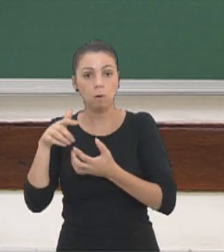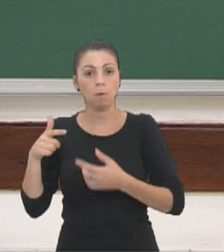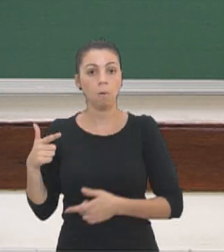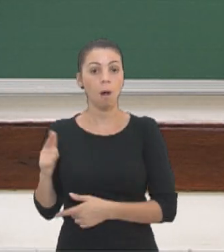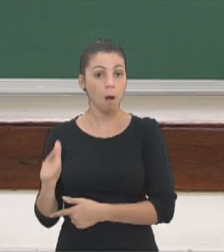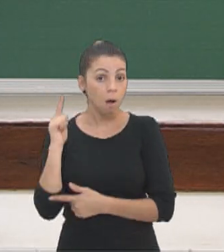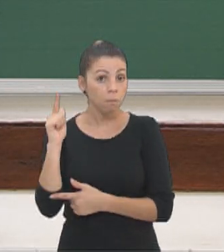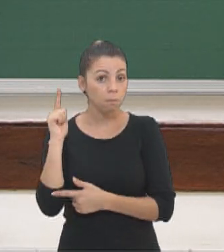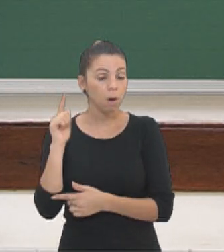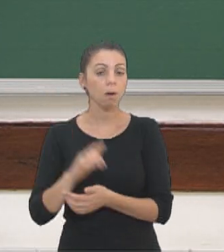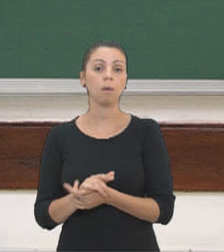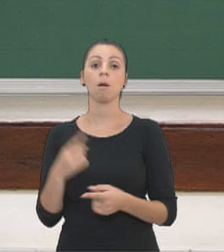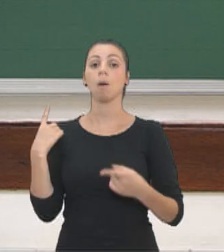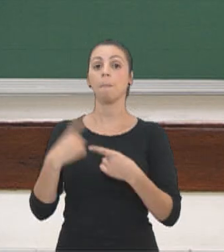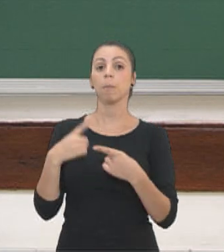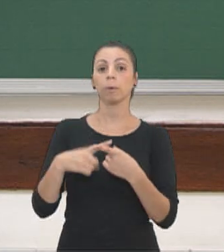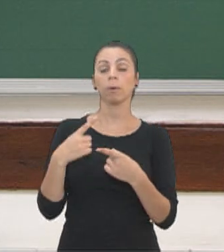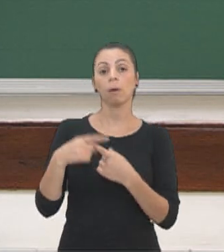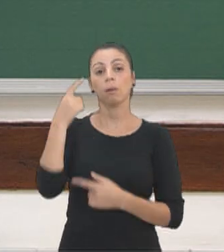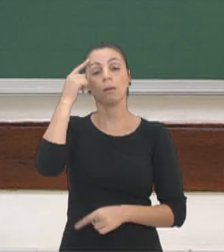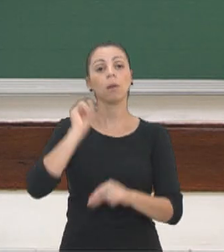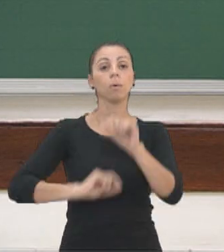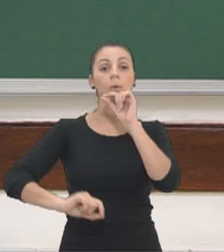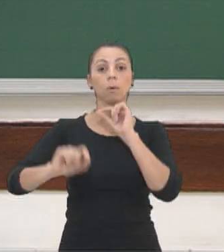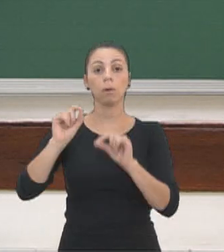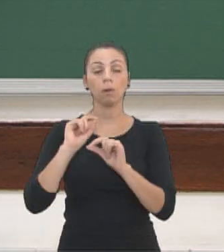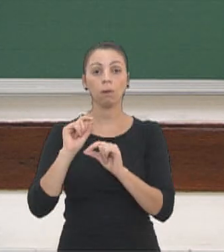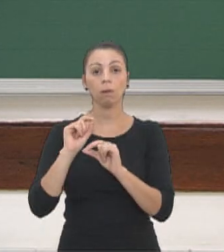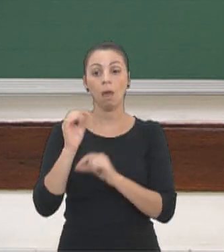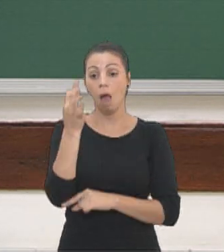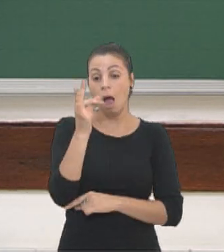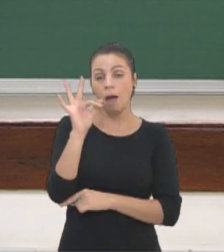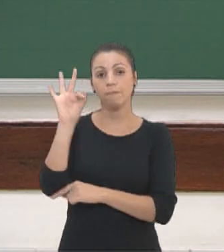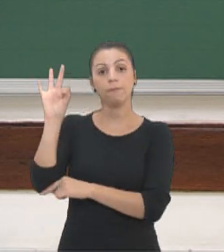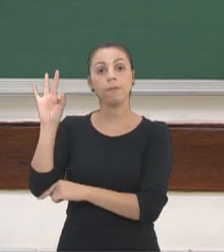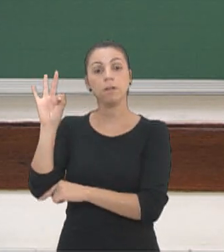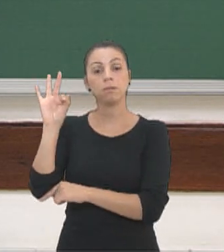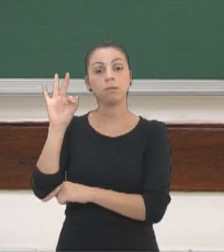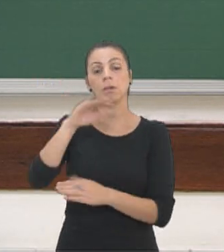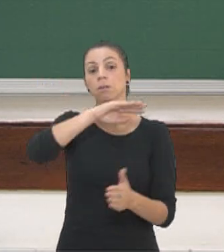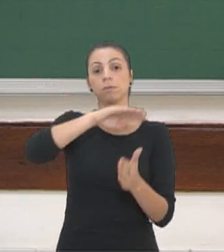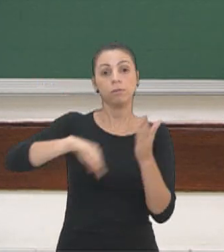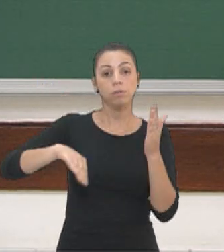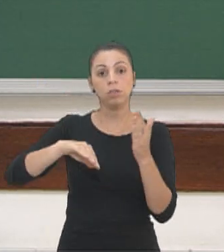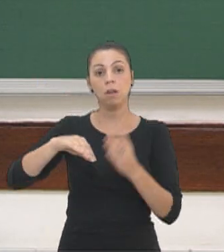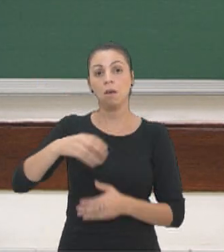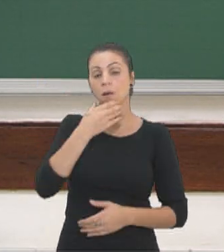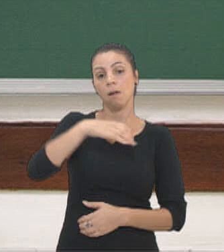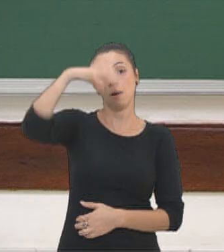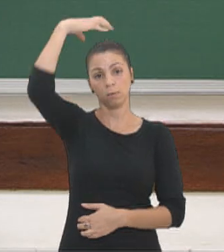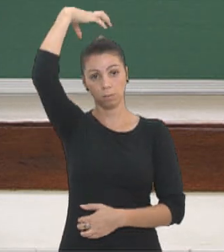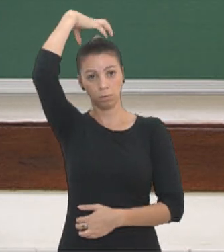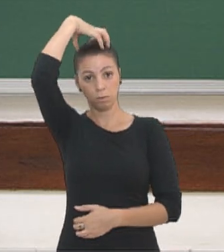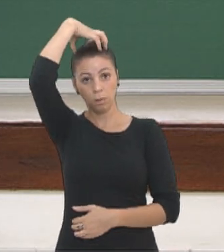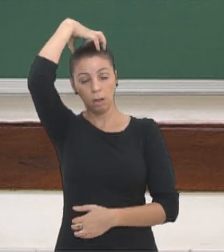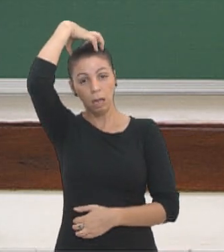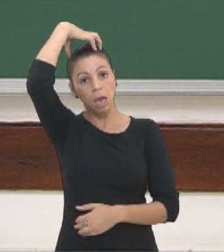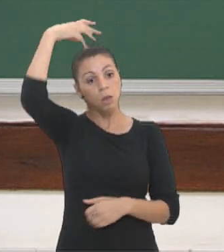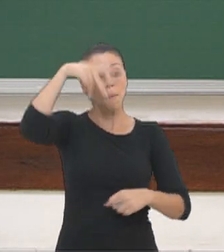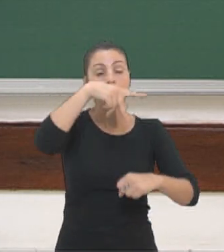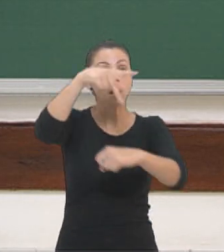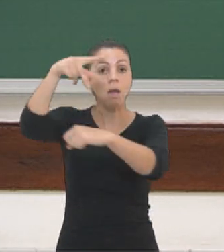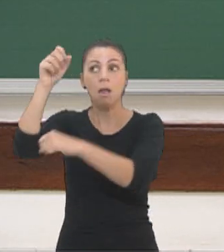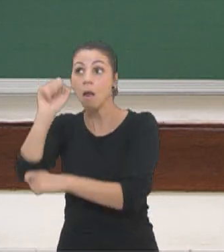a ideia desse certo na França, poderia destituir do poder, do trono, todos os reis absolutistas da